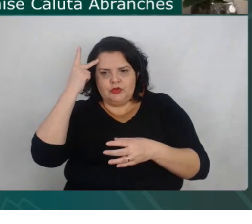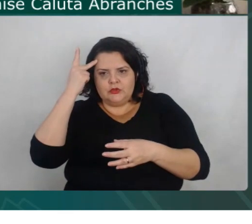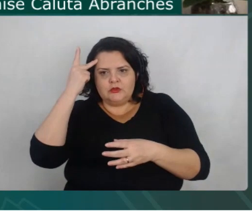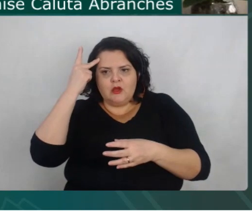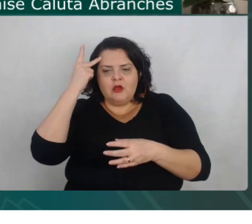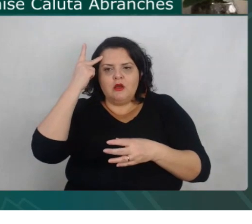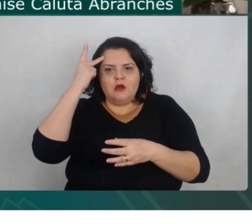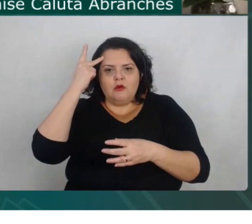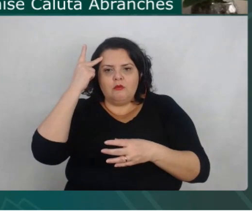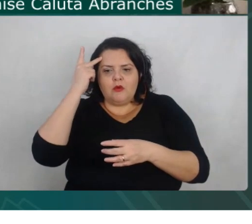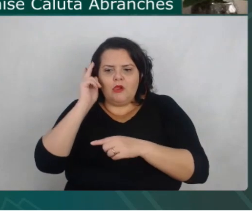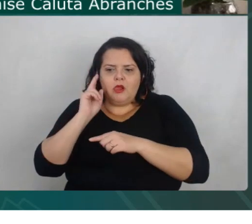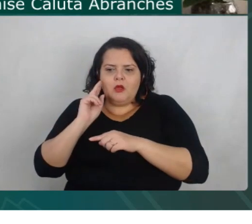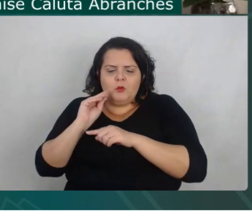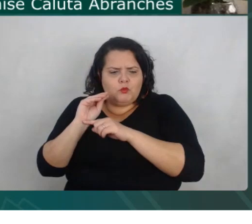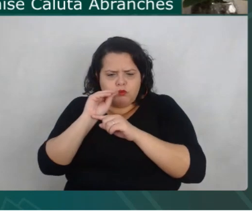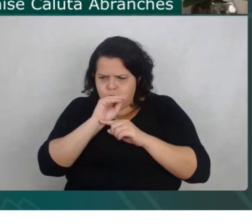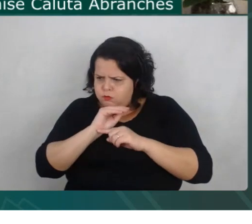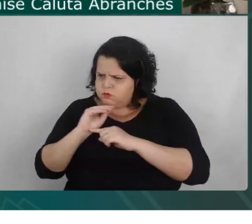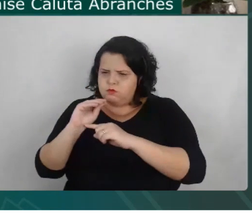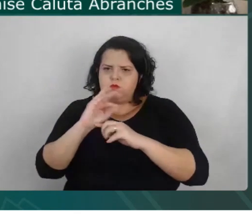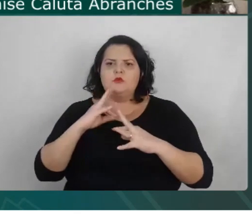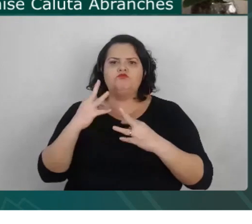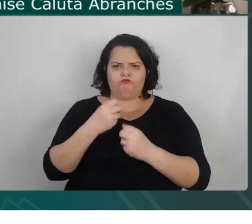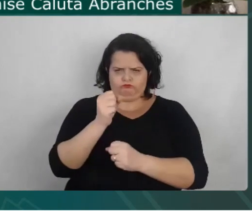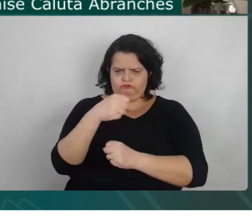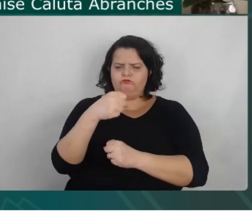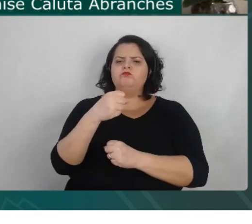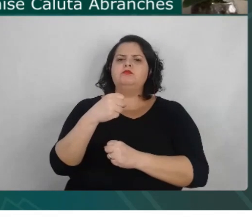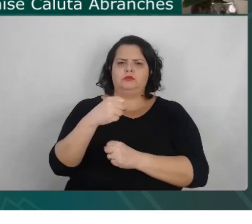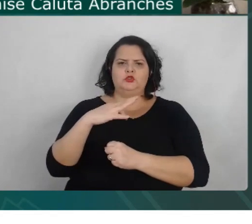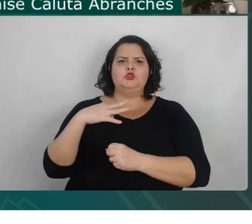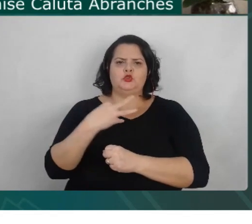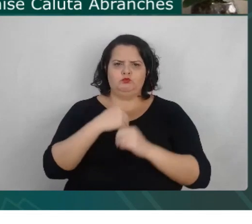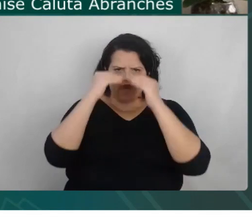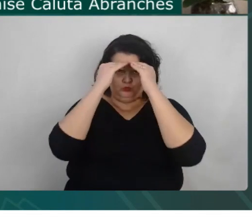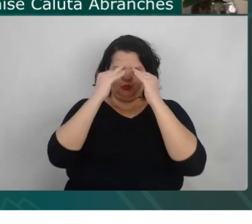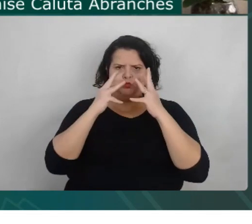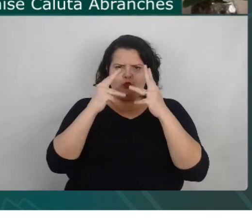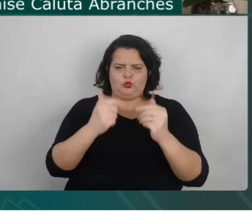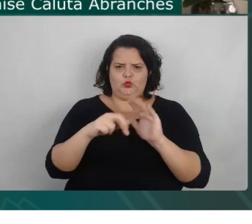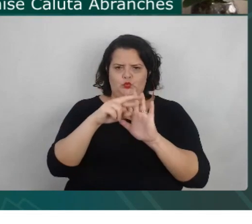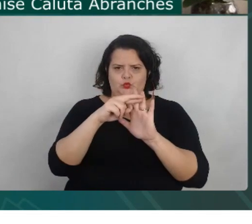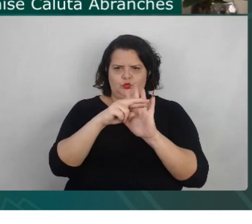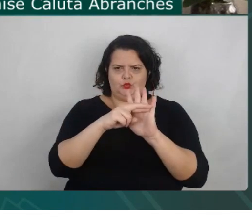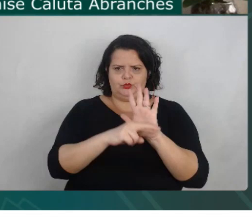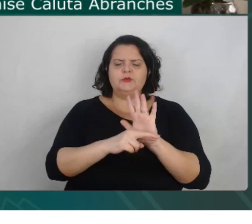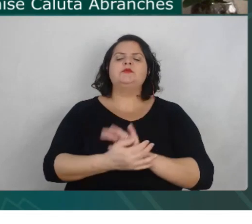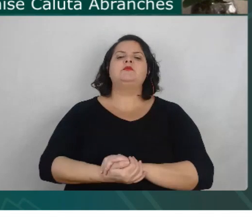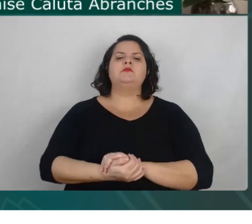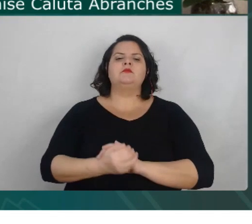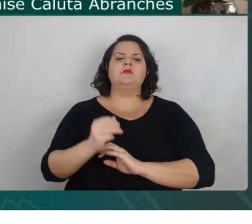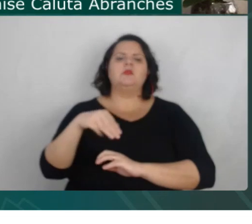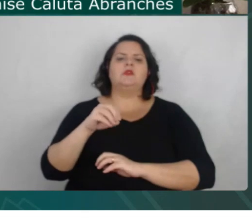fã, porque adotamos todas as condutas, os protocolos. E, professora Mônica, você é